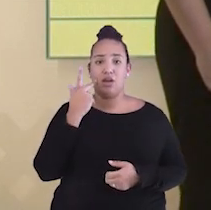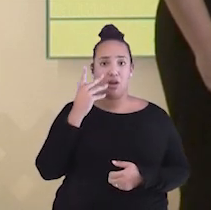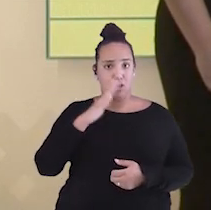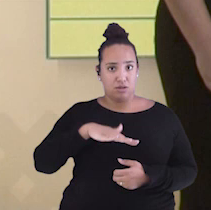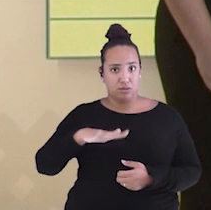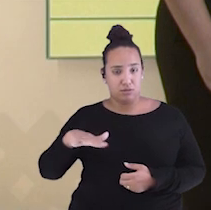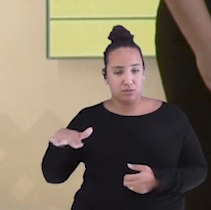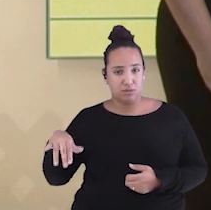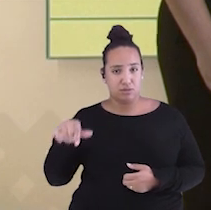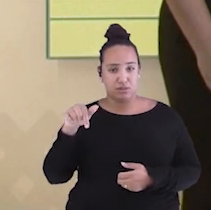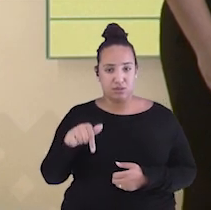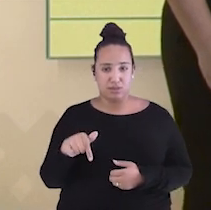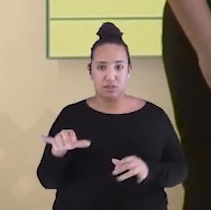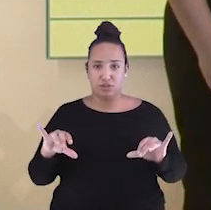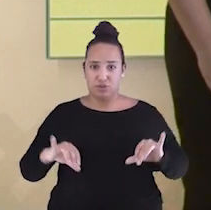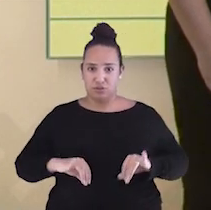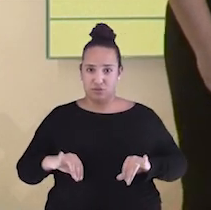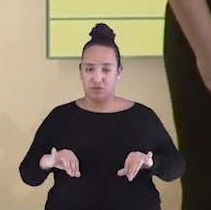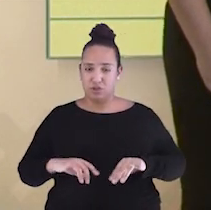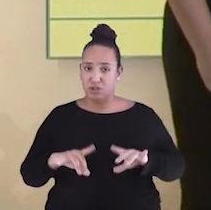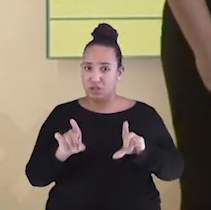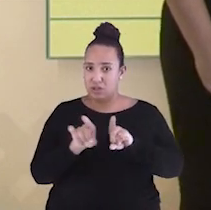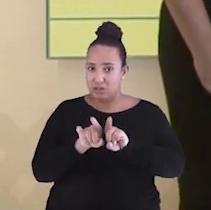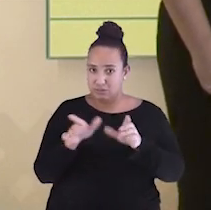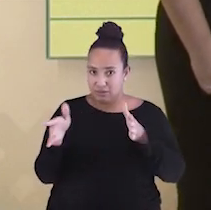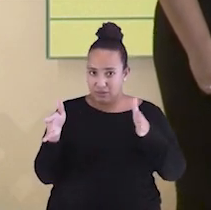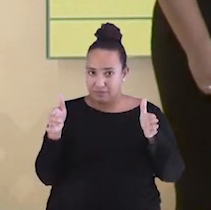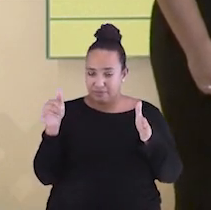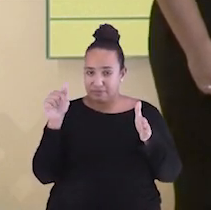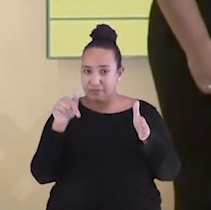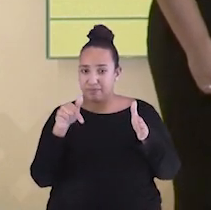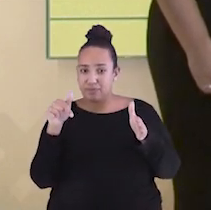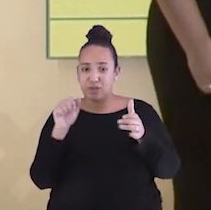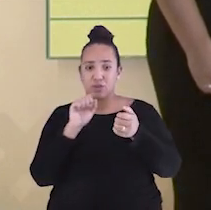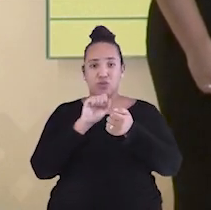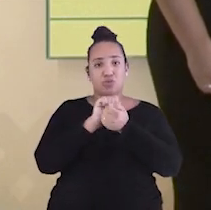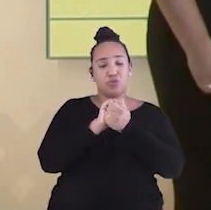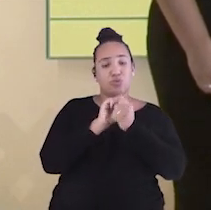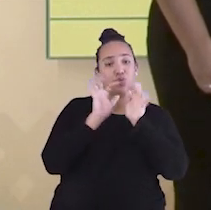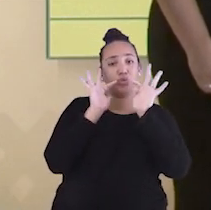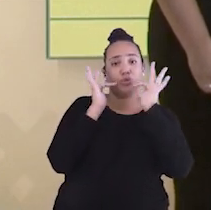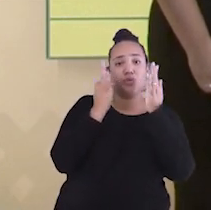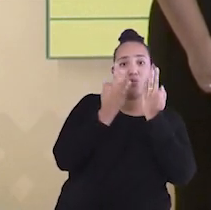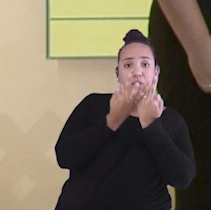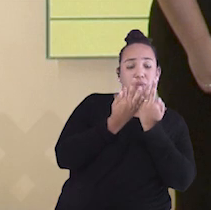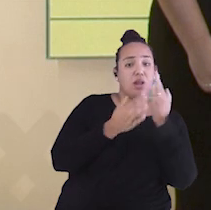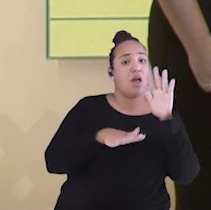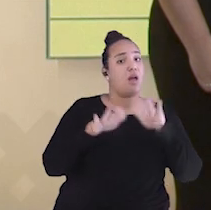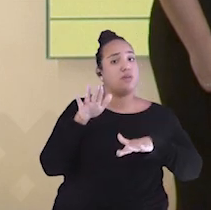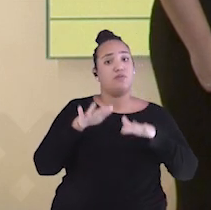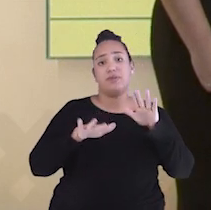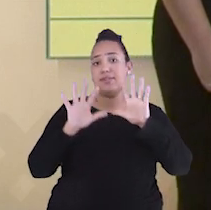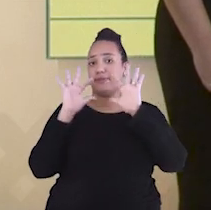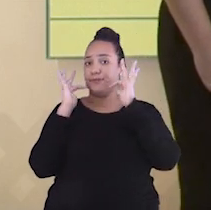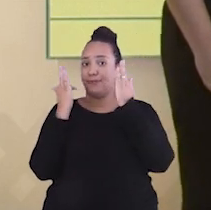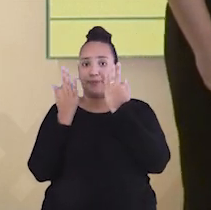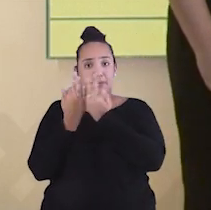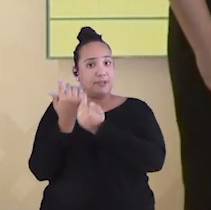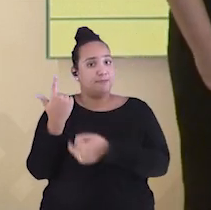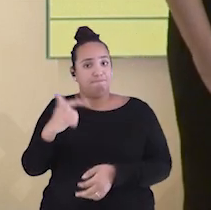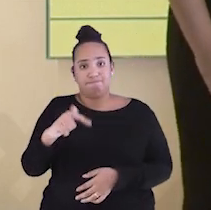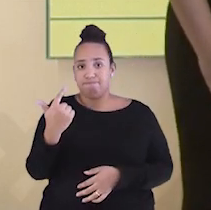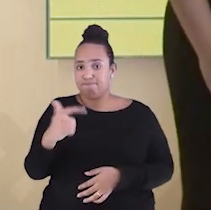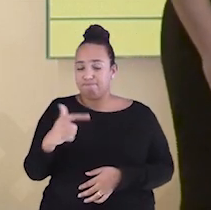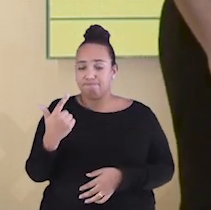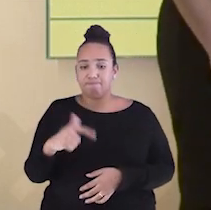que estavam naquela situação, às vezes com as famílias e às vezes sem ninguém